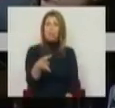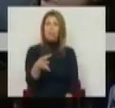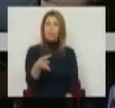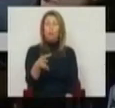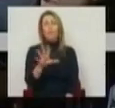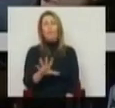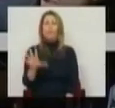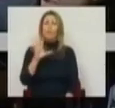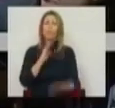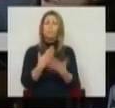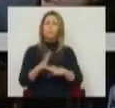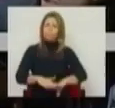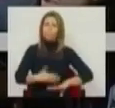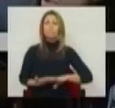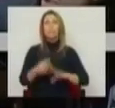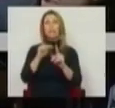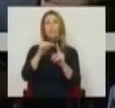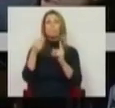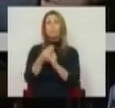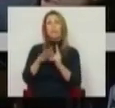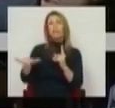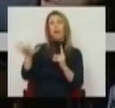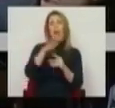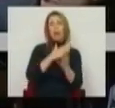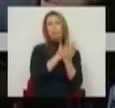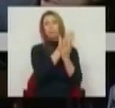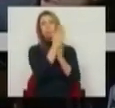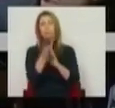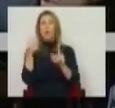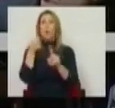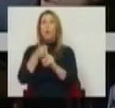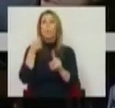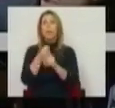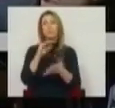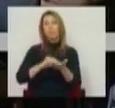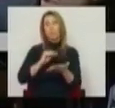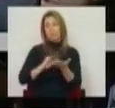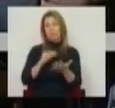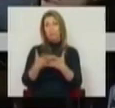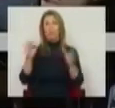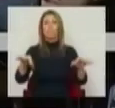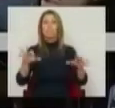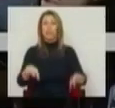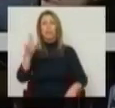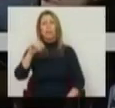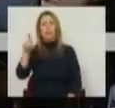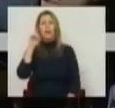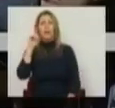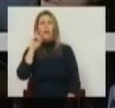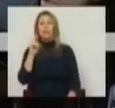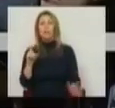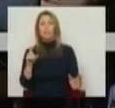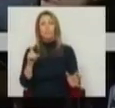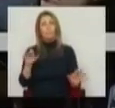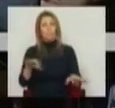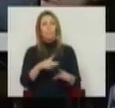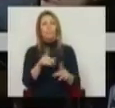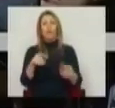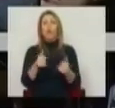de reforçar uma perspectiva multidimensional no combate à pobreza e na sua erradicação e de garantir que todas as políticas e